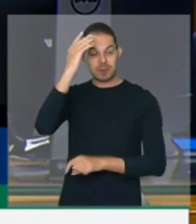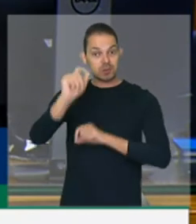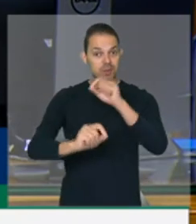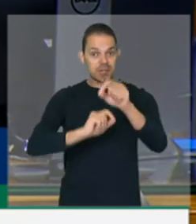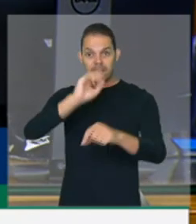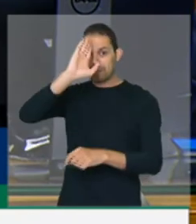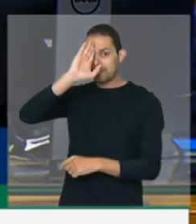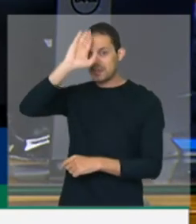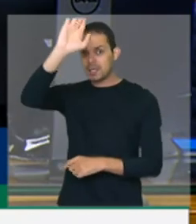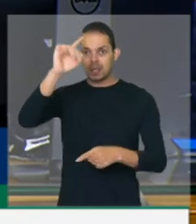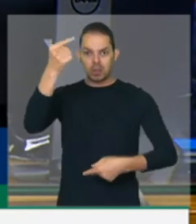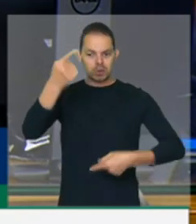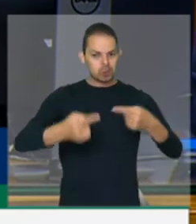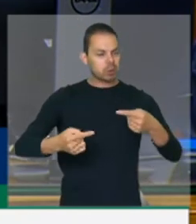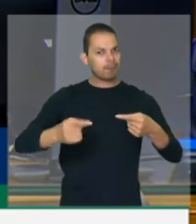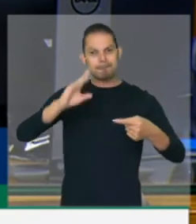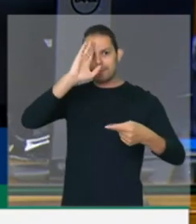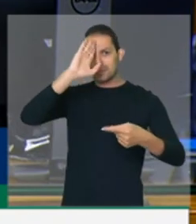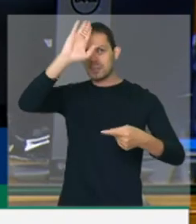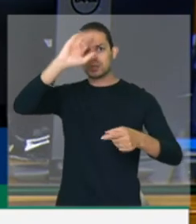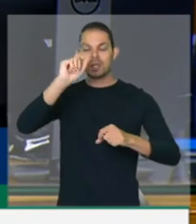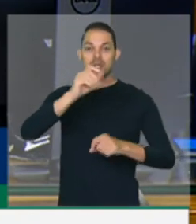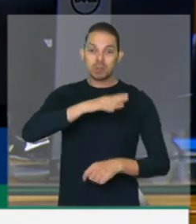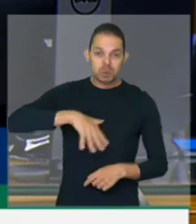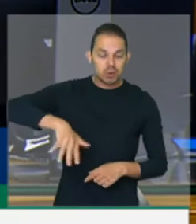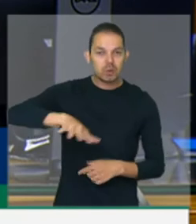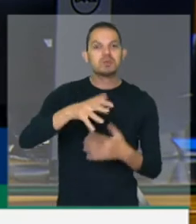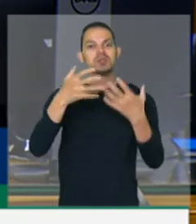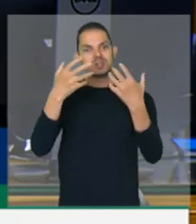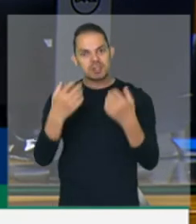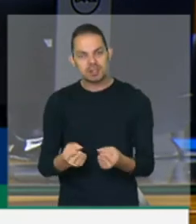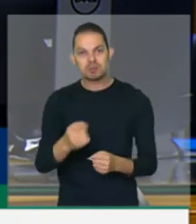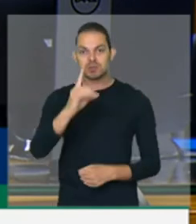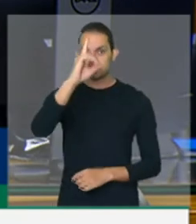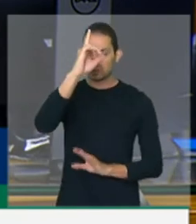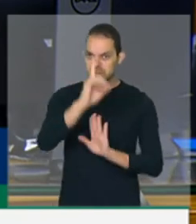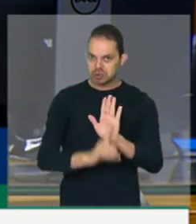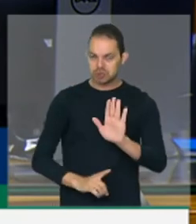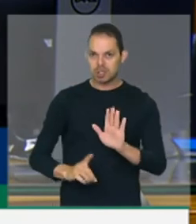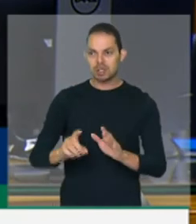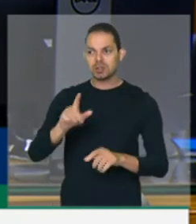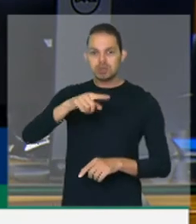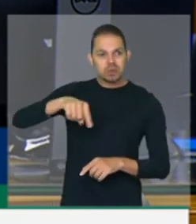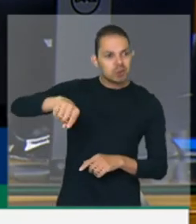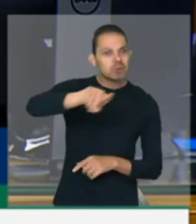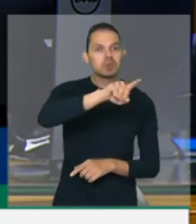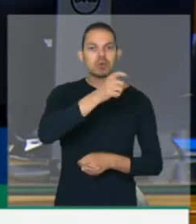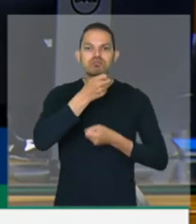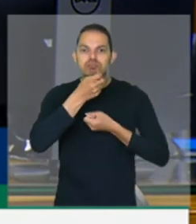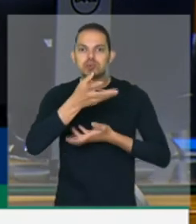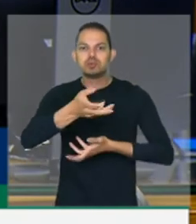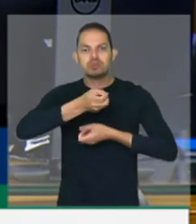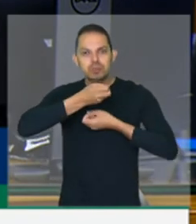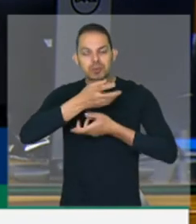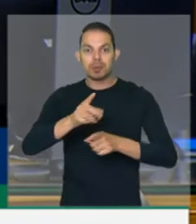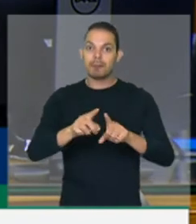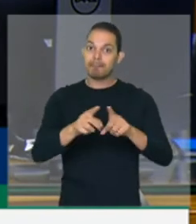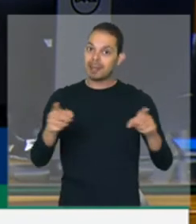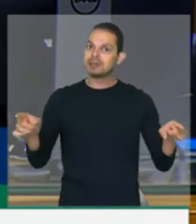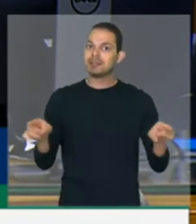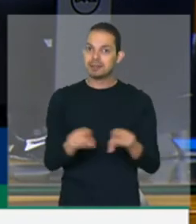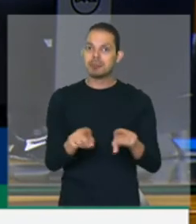qualquer disparidade, todos aceitamos o sagrado direito de manifestação do outro. Mas, ao mesmo